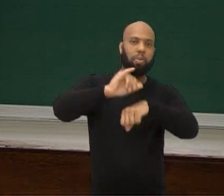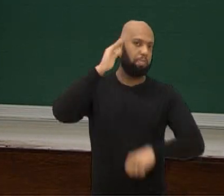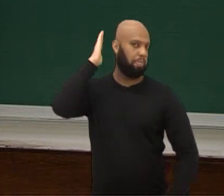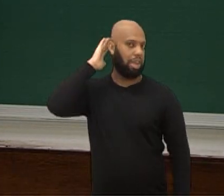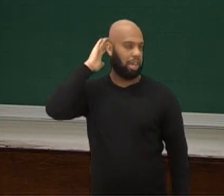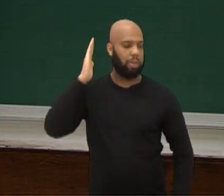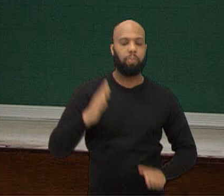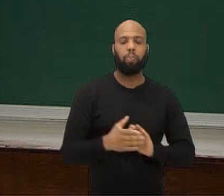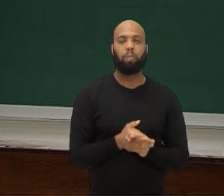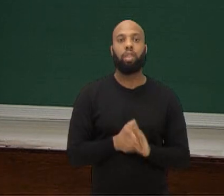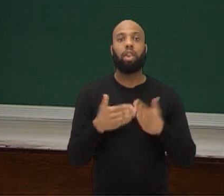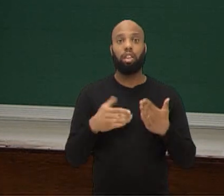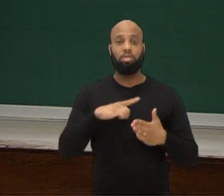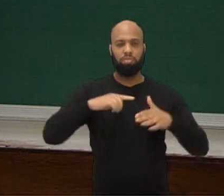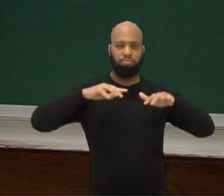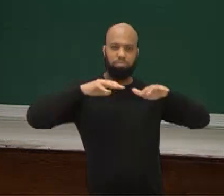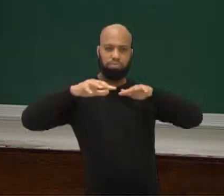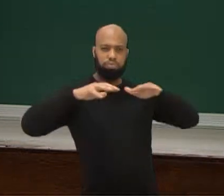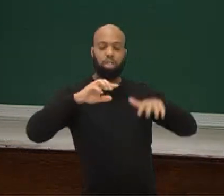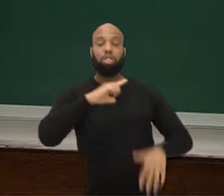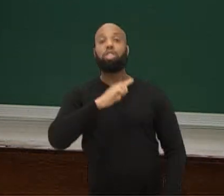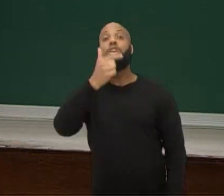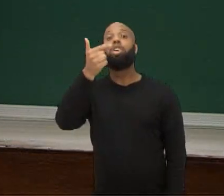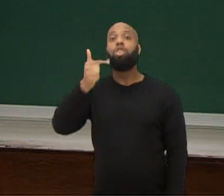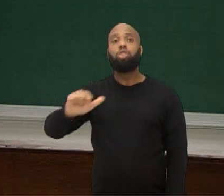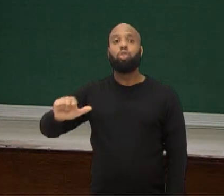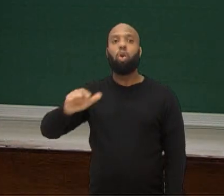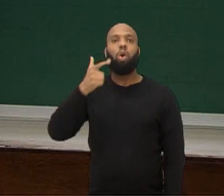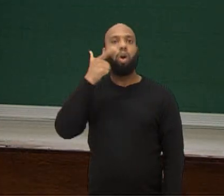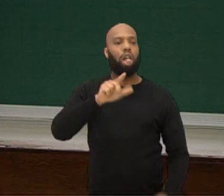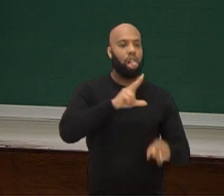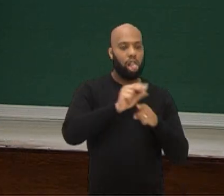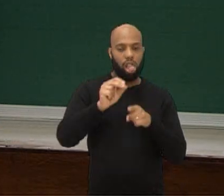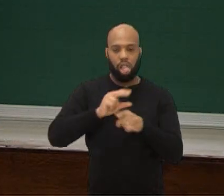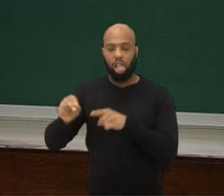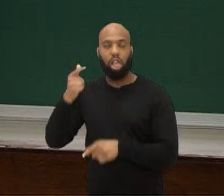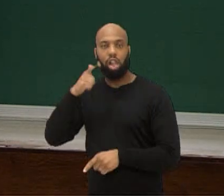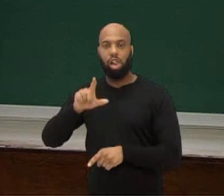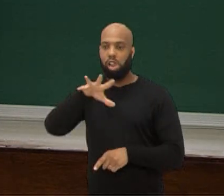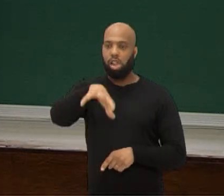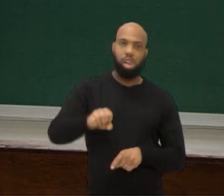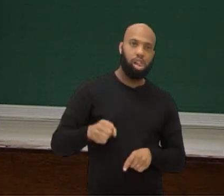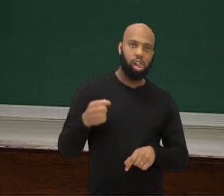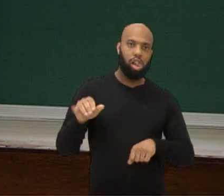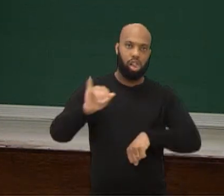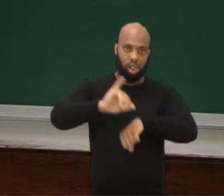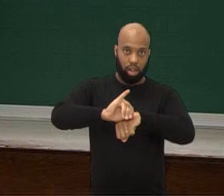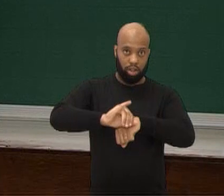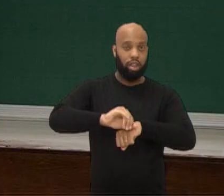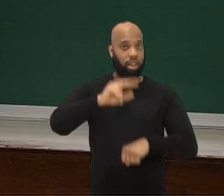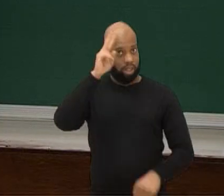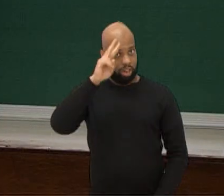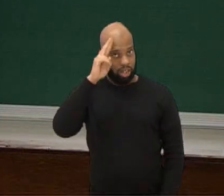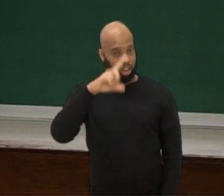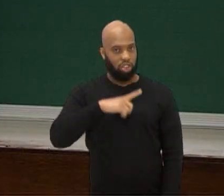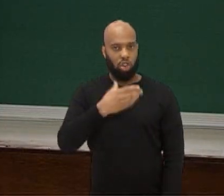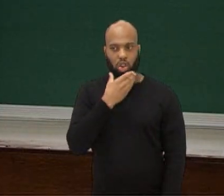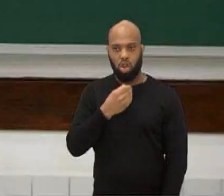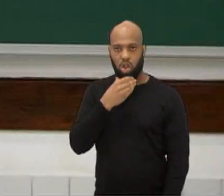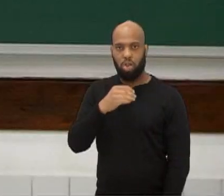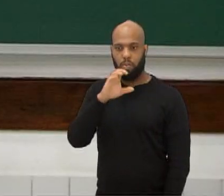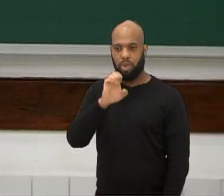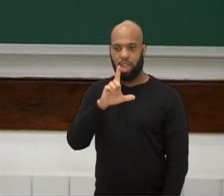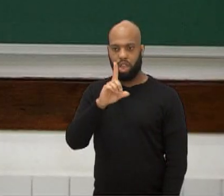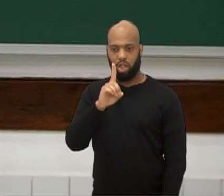movimento estava novamente vencendo, conquistaram Belém. Lembra do Eduardo Angelim? Porém, o